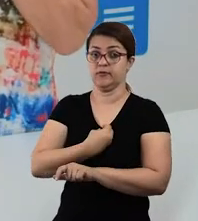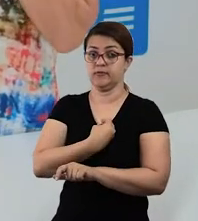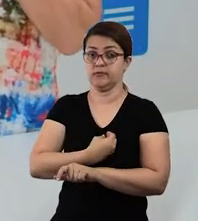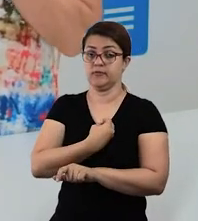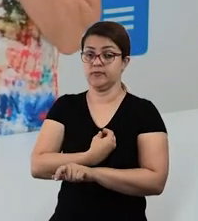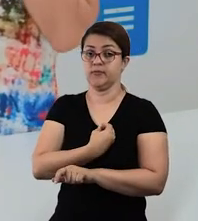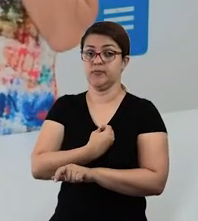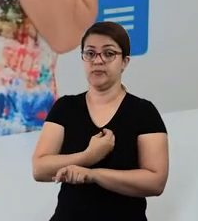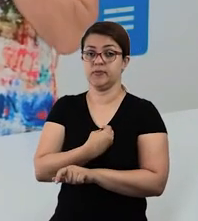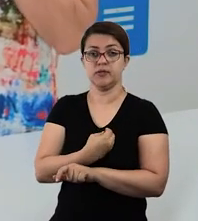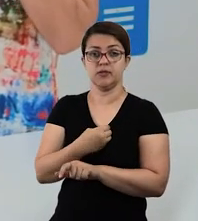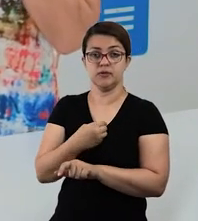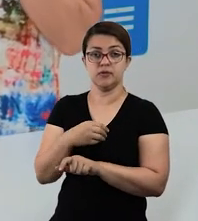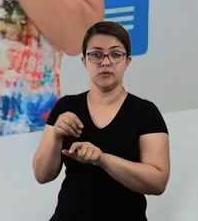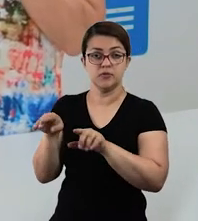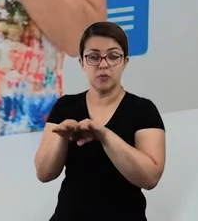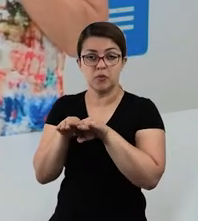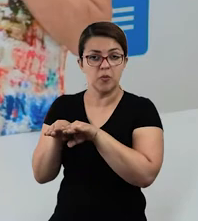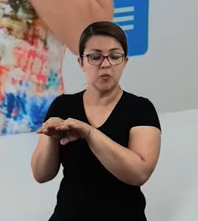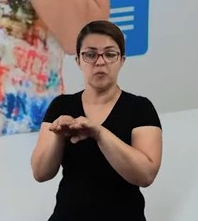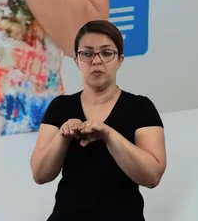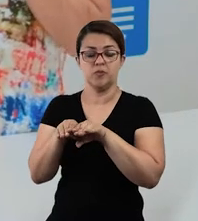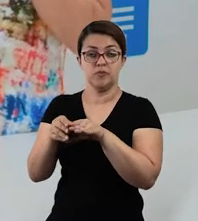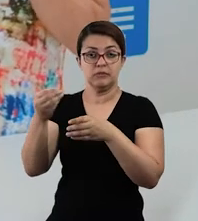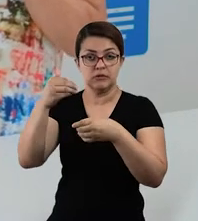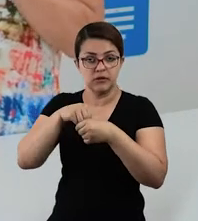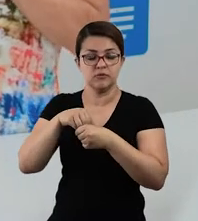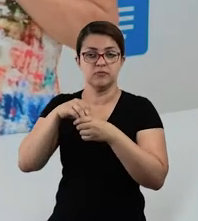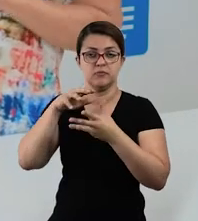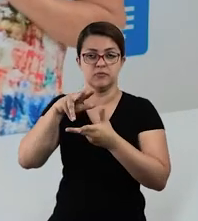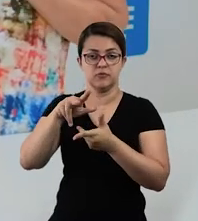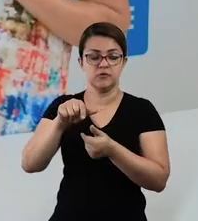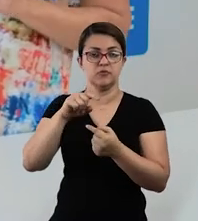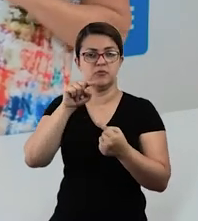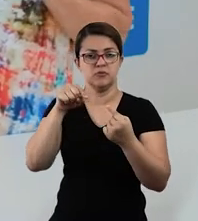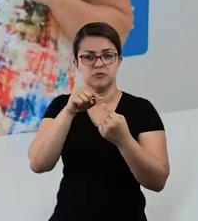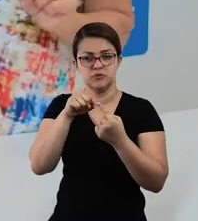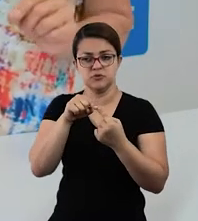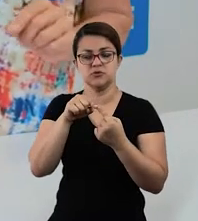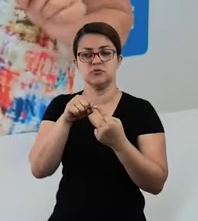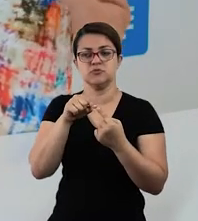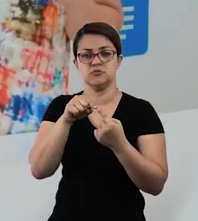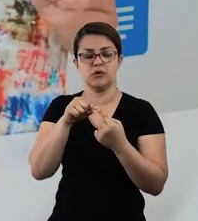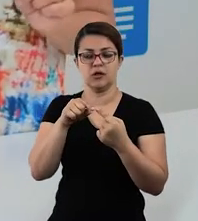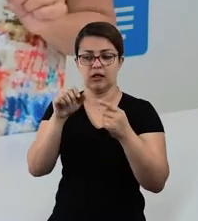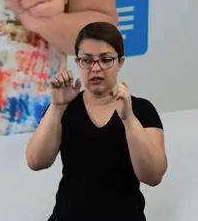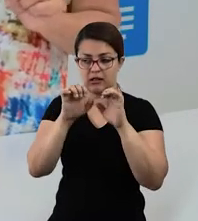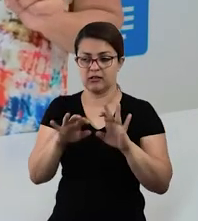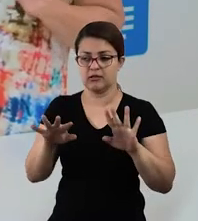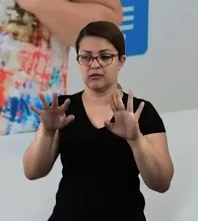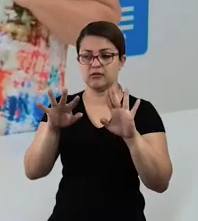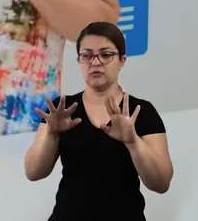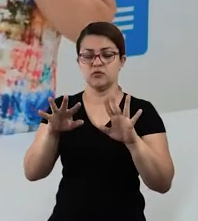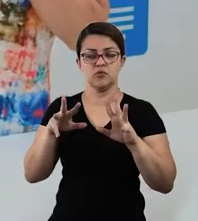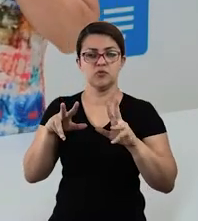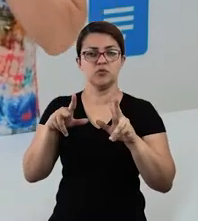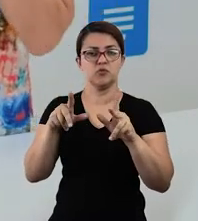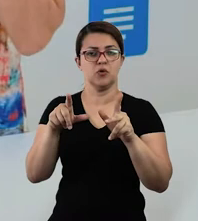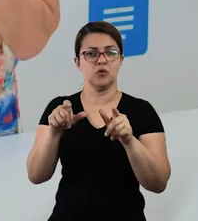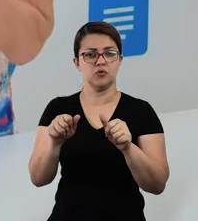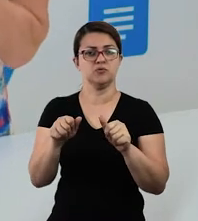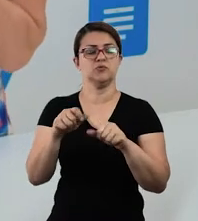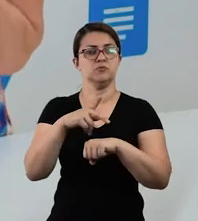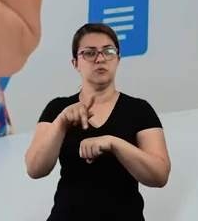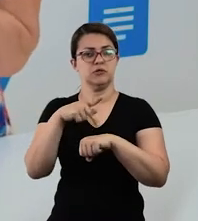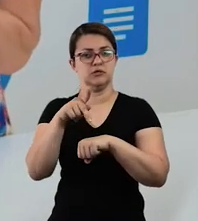observação, dentro dos limites do planeta, são objetivos e metas claras para que todos